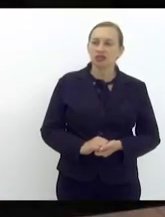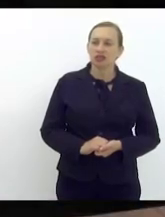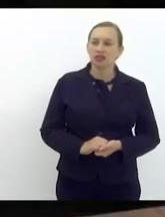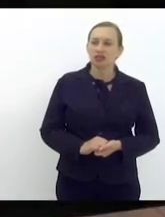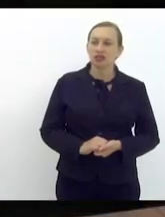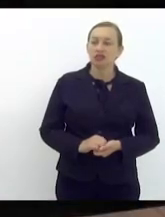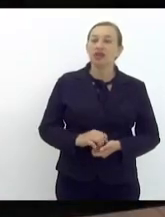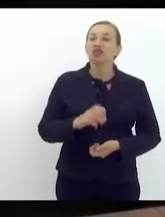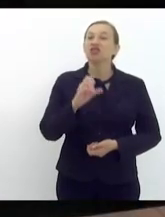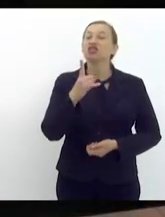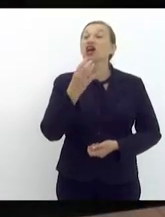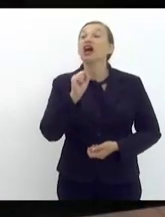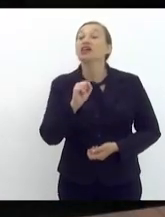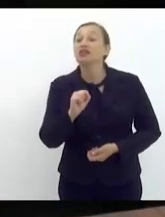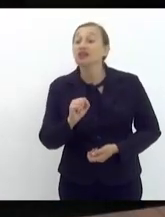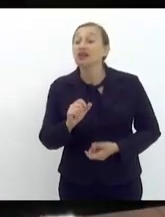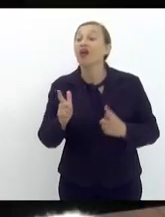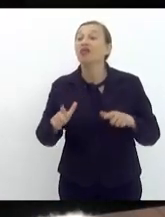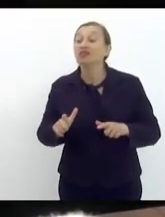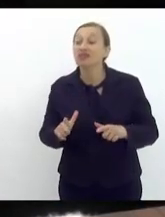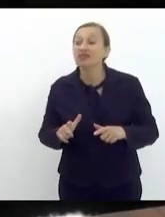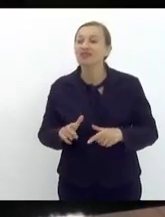Cadê o Charles? Charles,